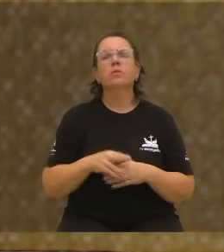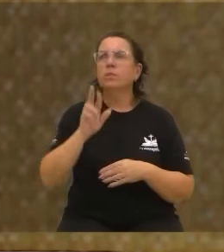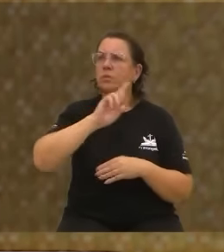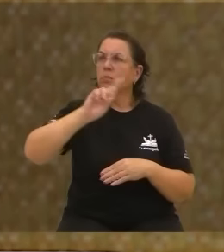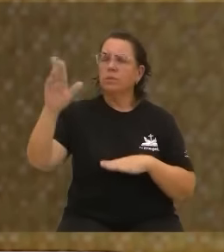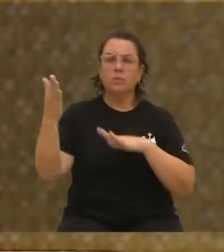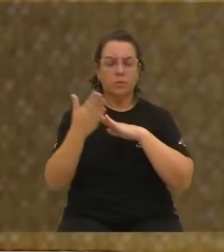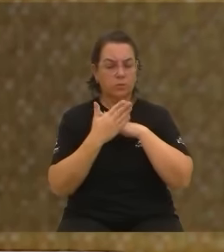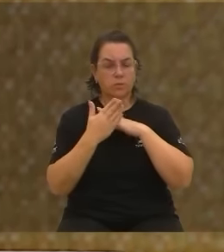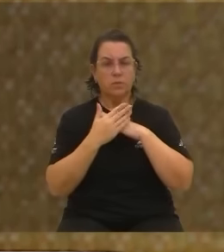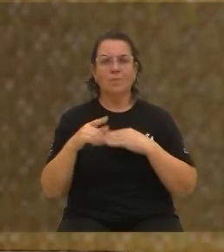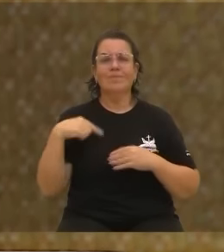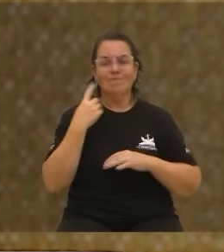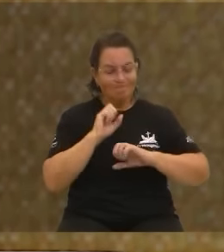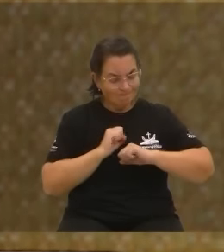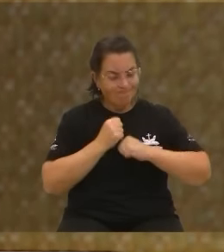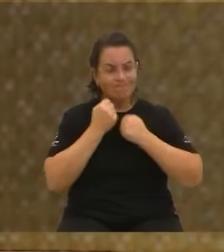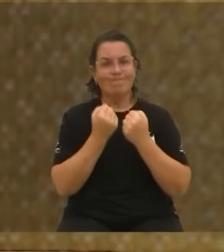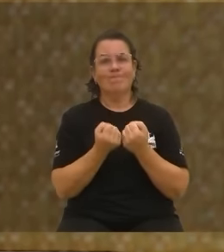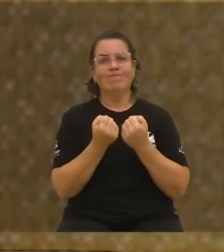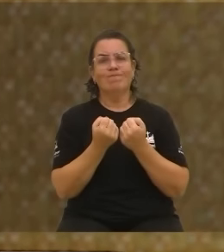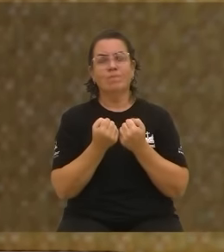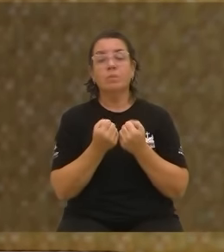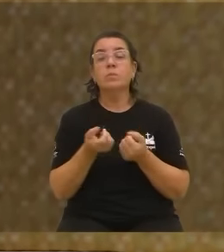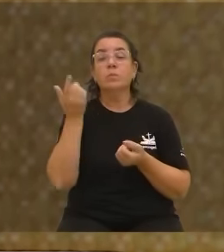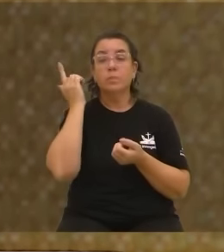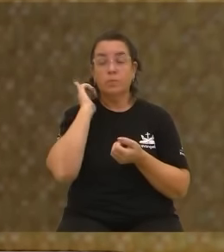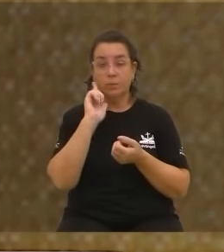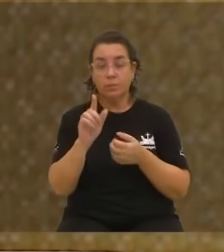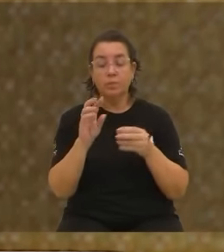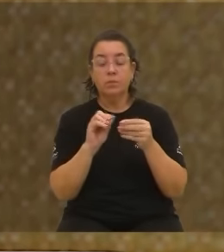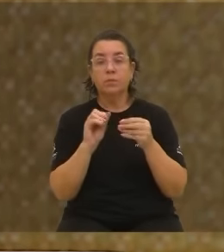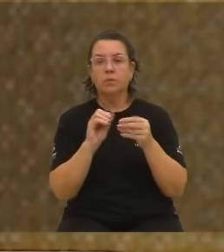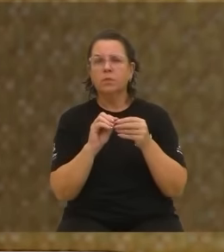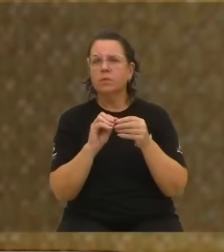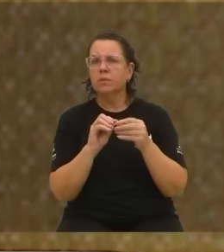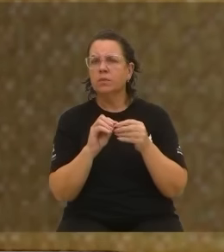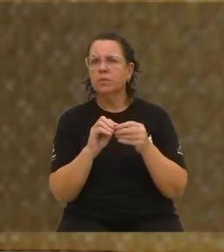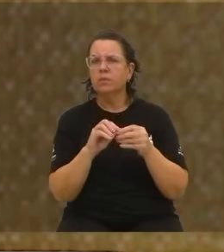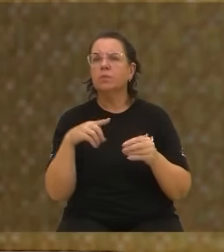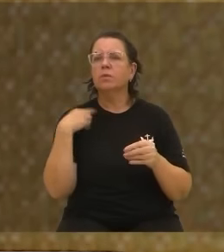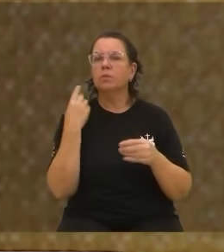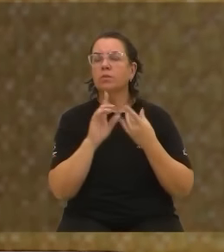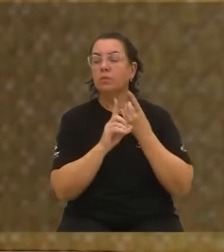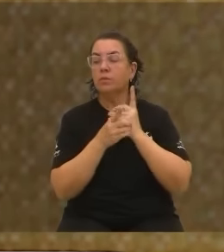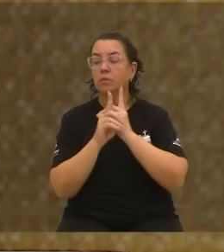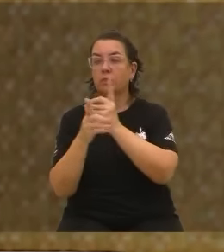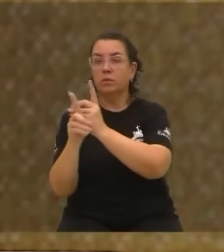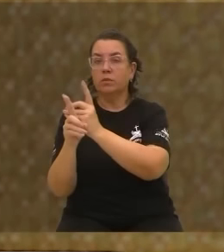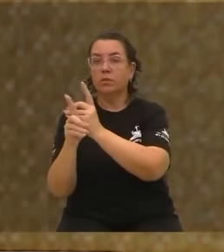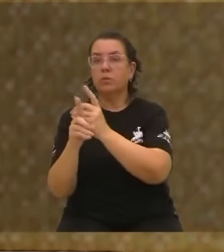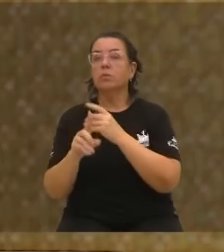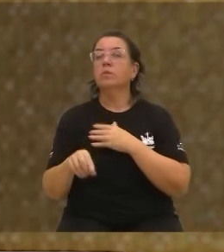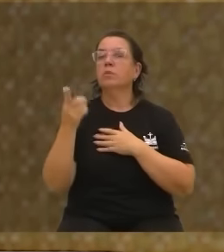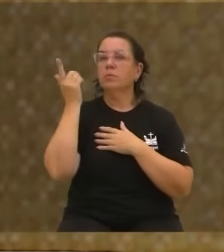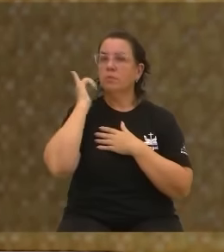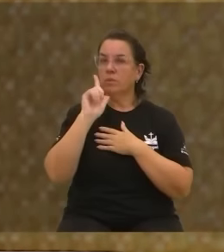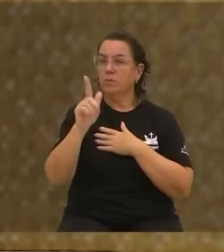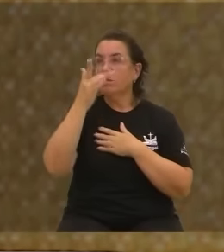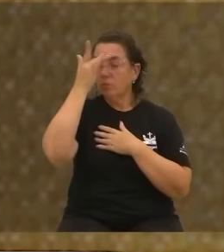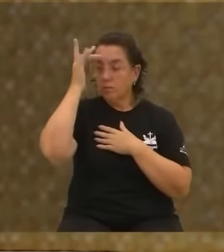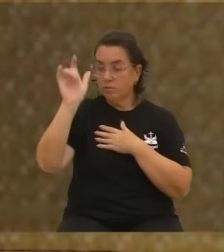ajudai-nos que nos esforcemos ao máximo para colocar em prática nosso discipulado, a fim de que sejamos